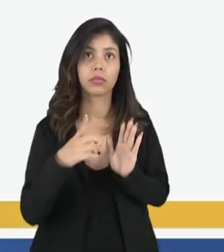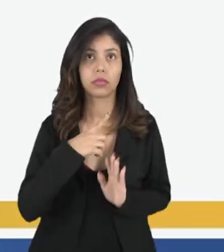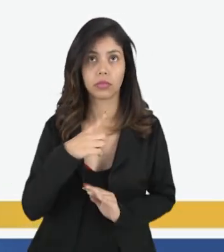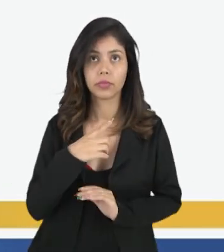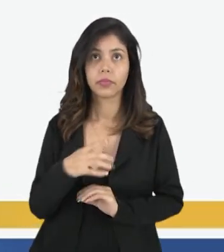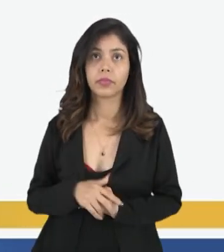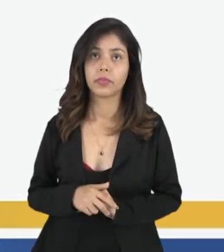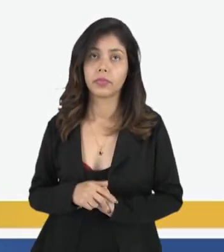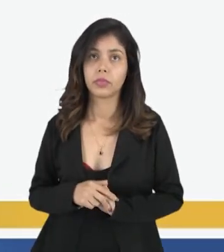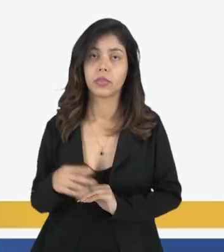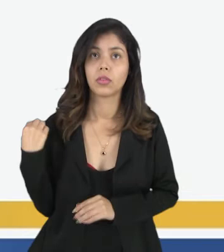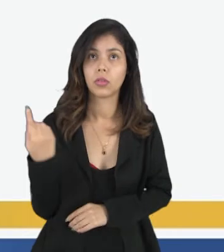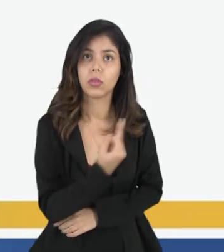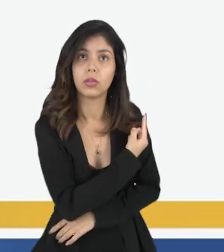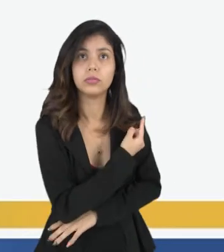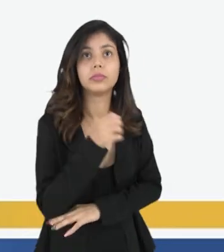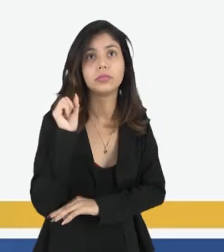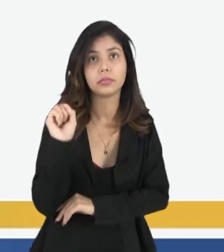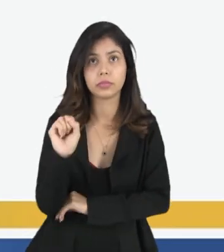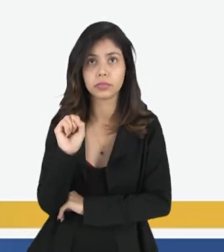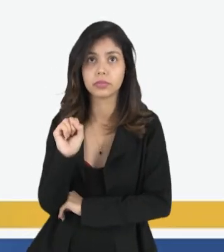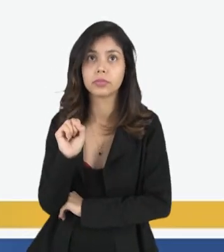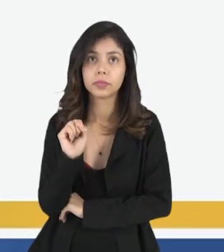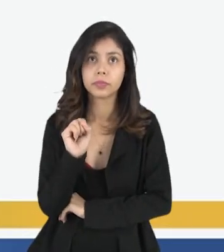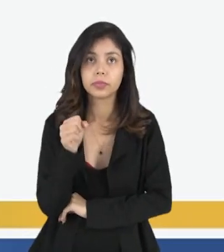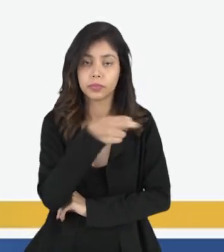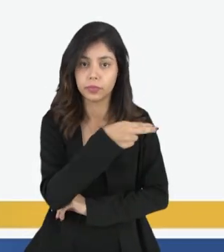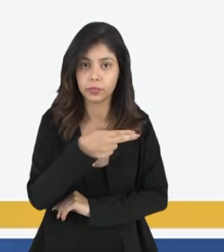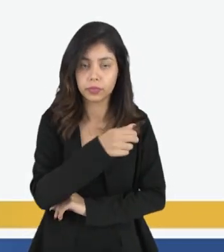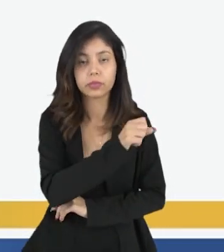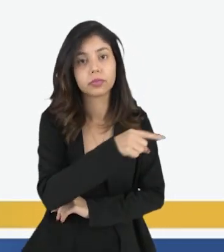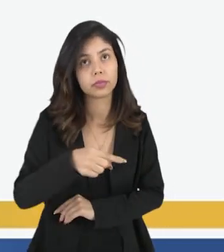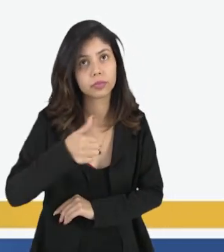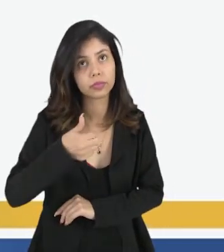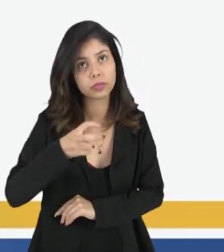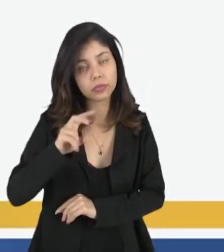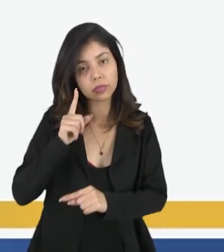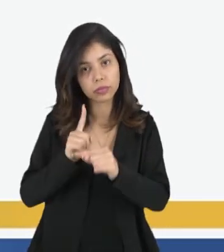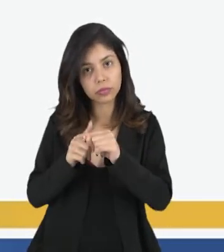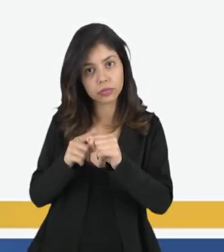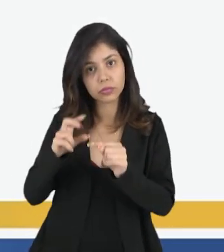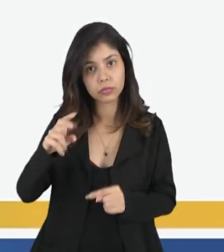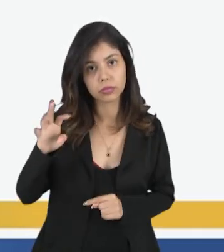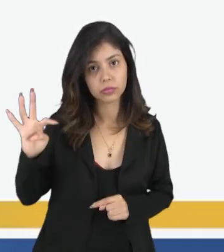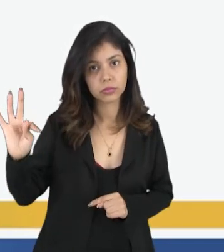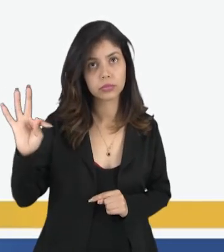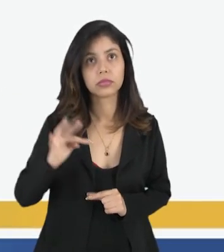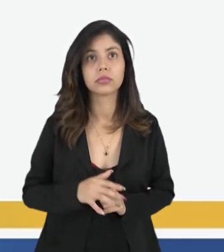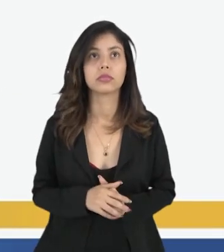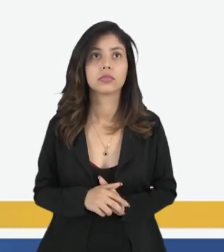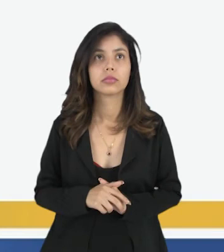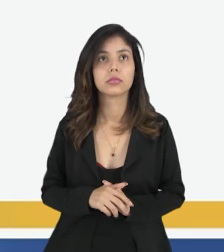ter que o nosso S é igual a menos 15 mais 5t.